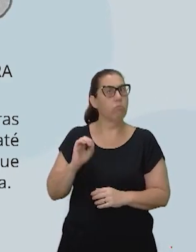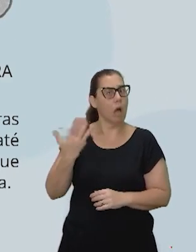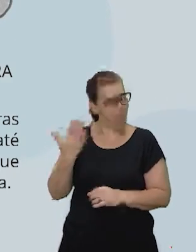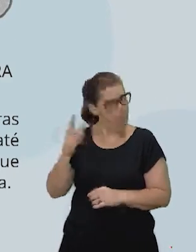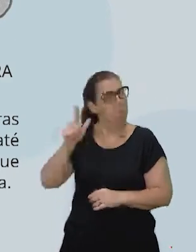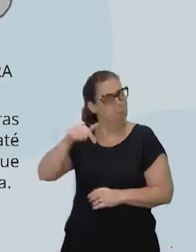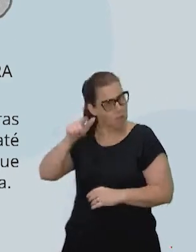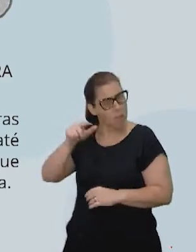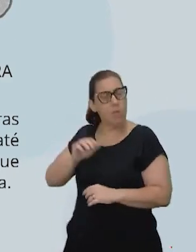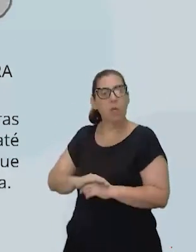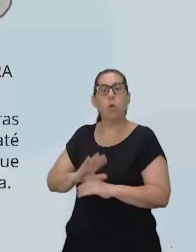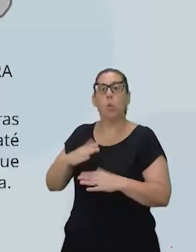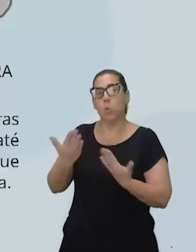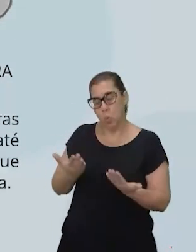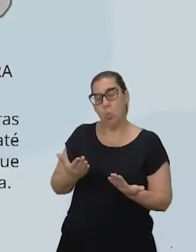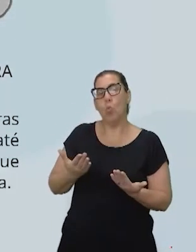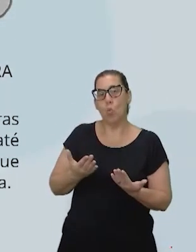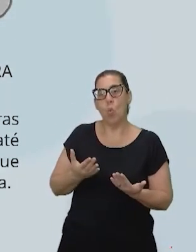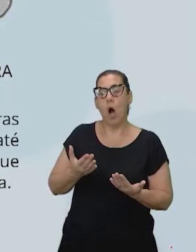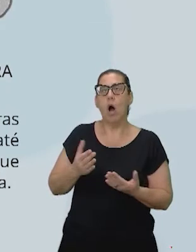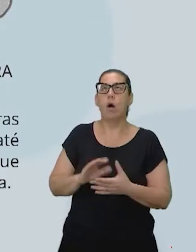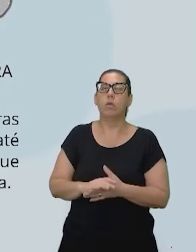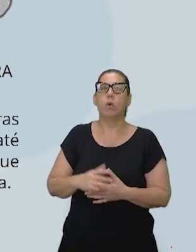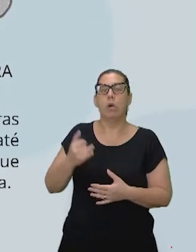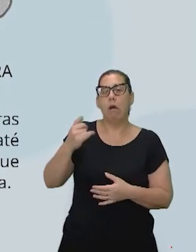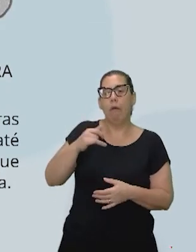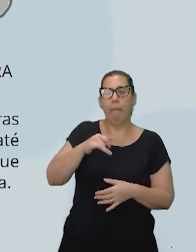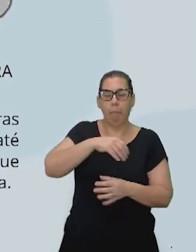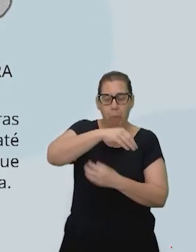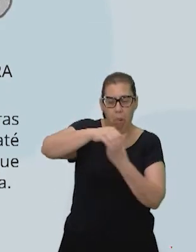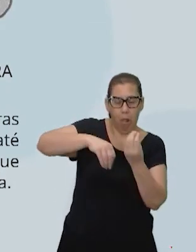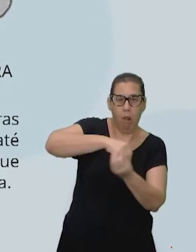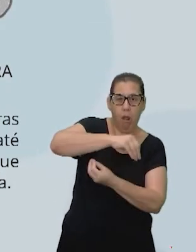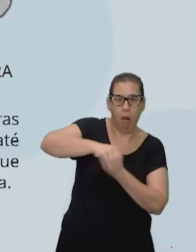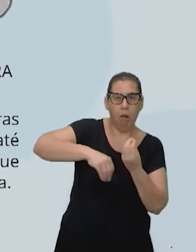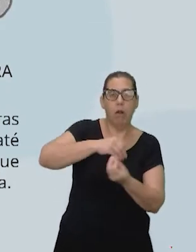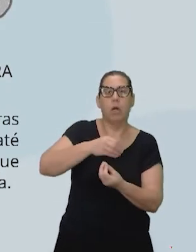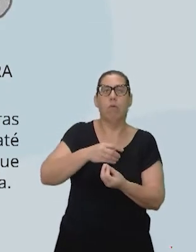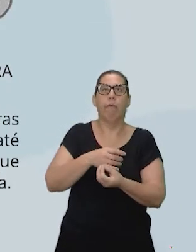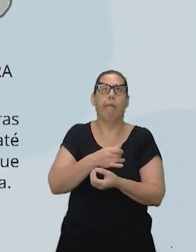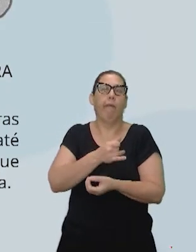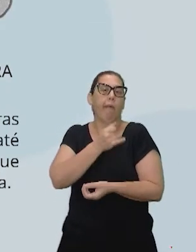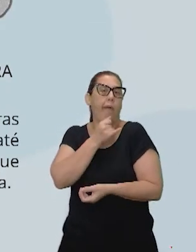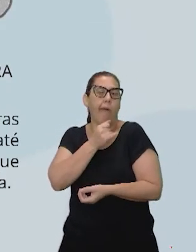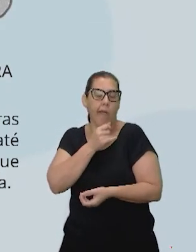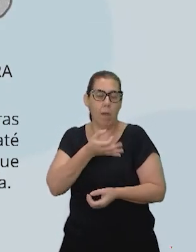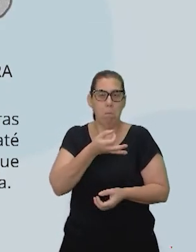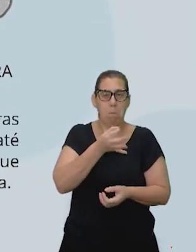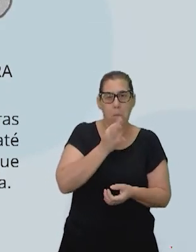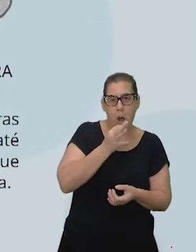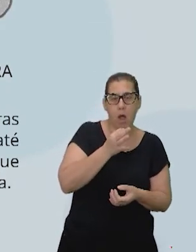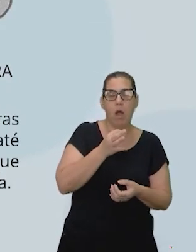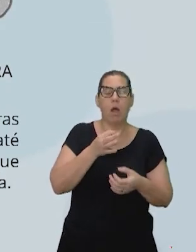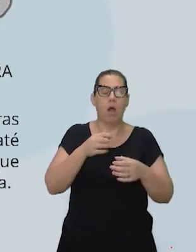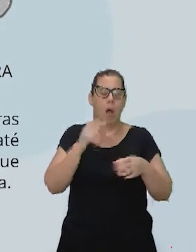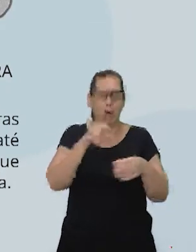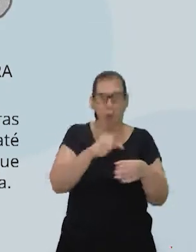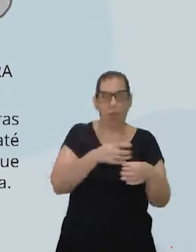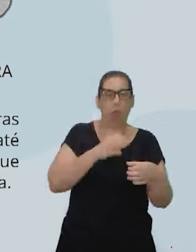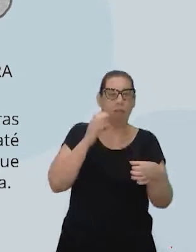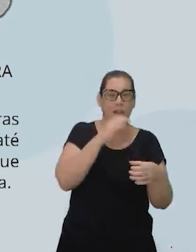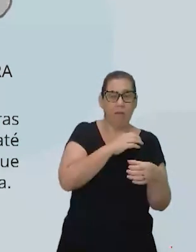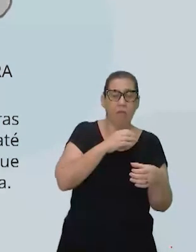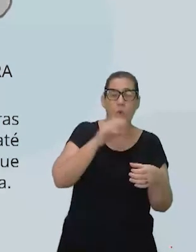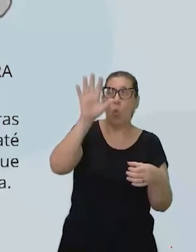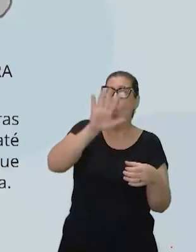ocorre, né, quando eu tenho um corpo de maior temperatura misturado, imerso ou em contato com um corpo